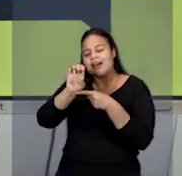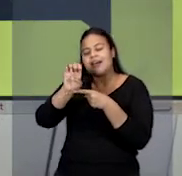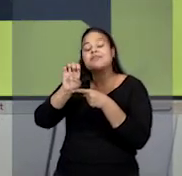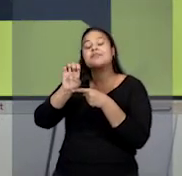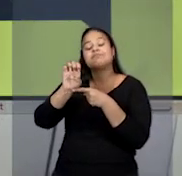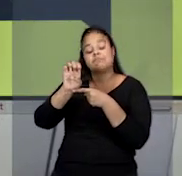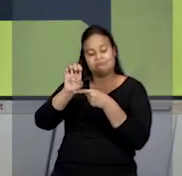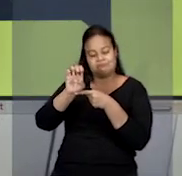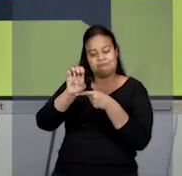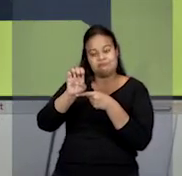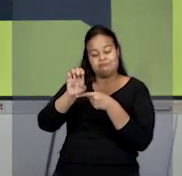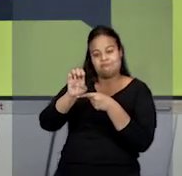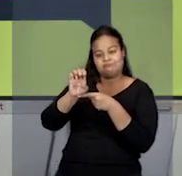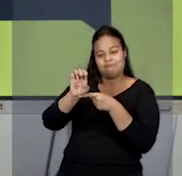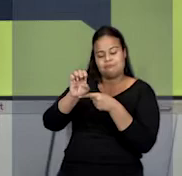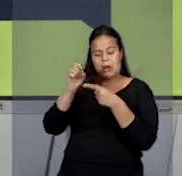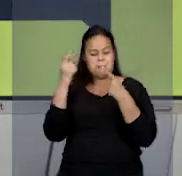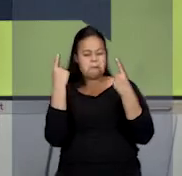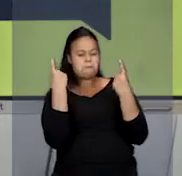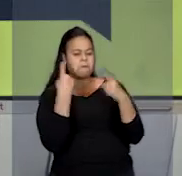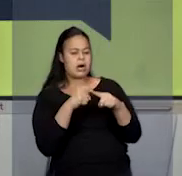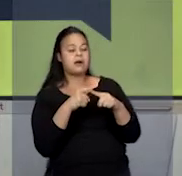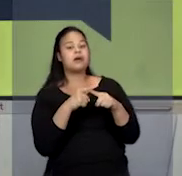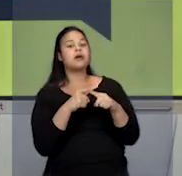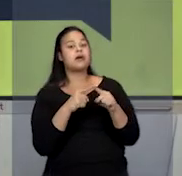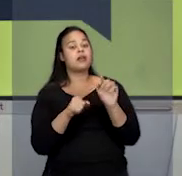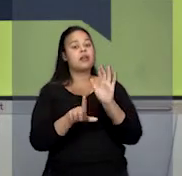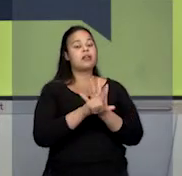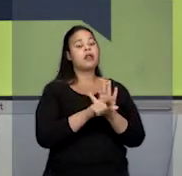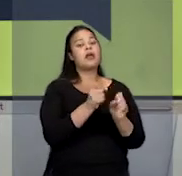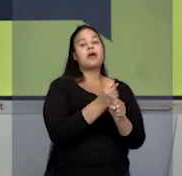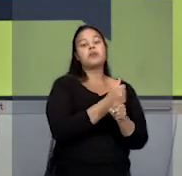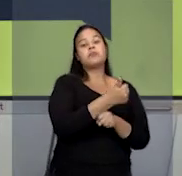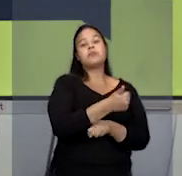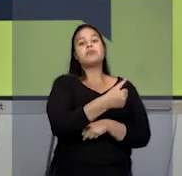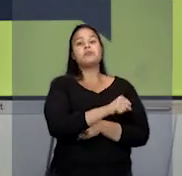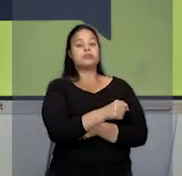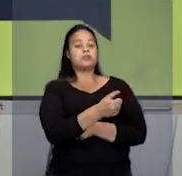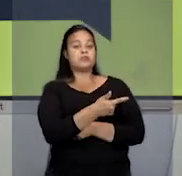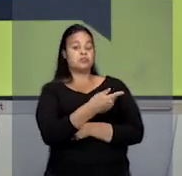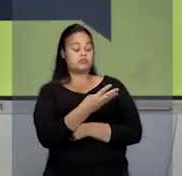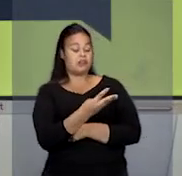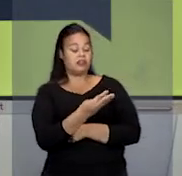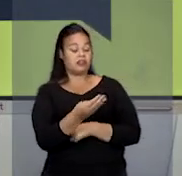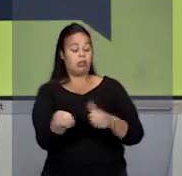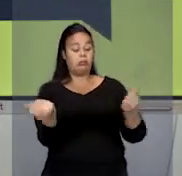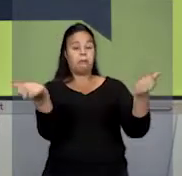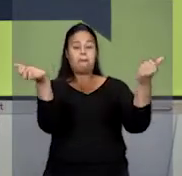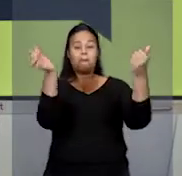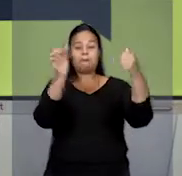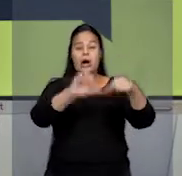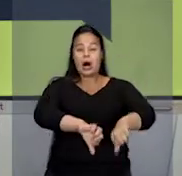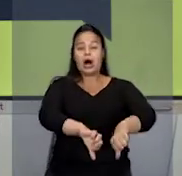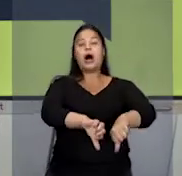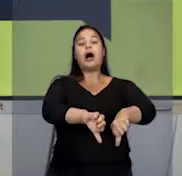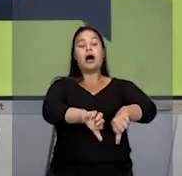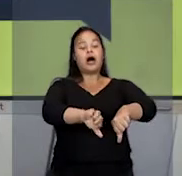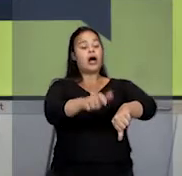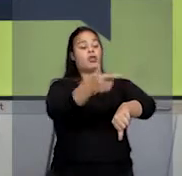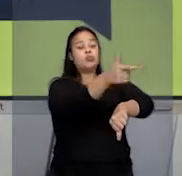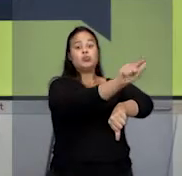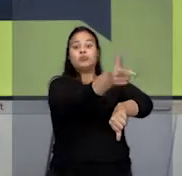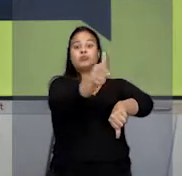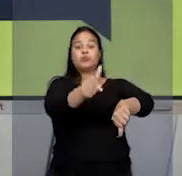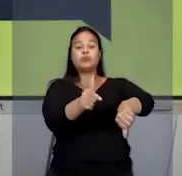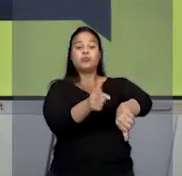estavam contra essa criação da Constituição de 1824, porque desfavorecia completamente as outras